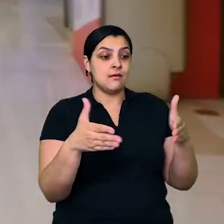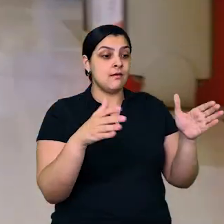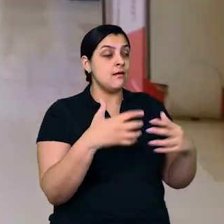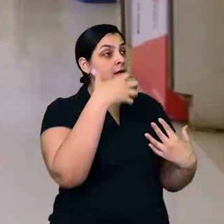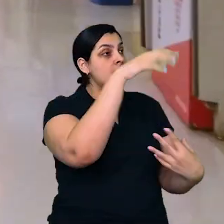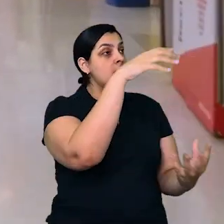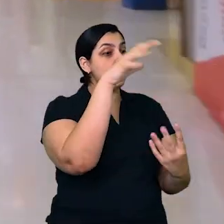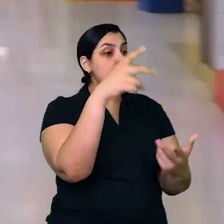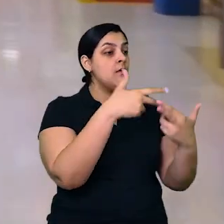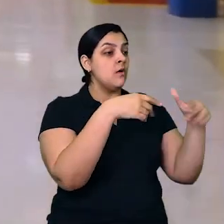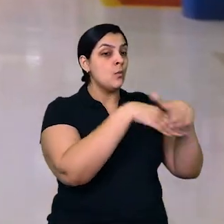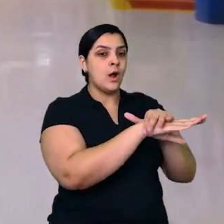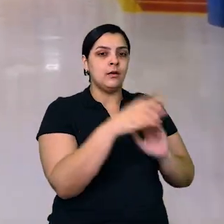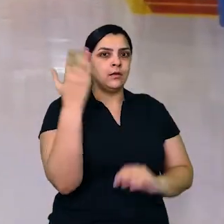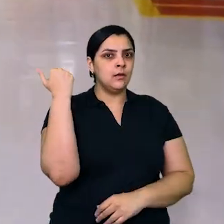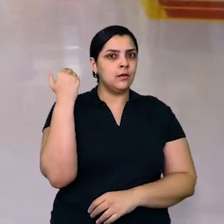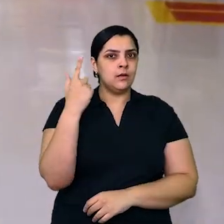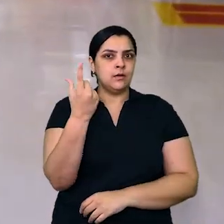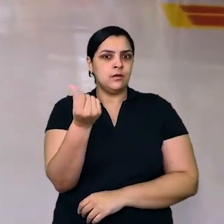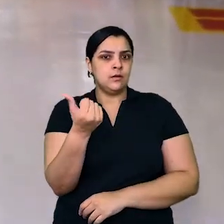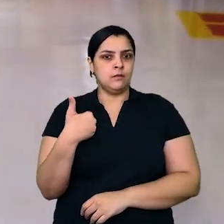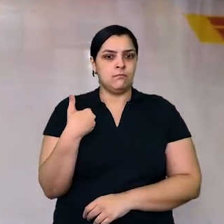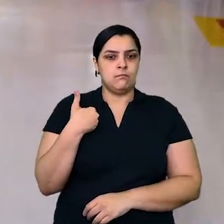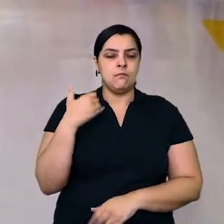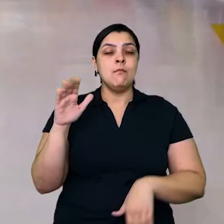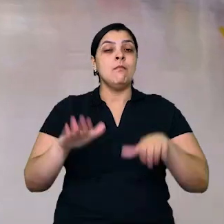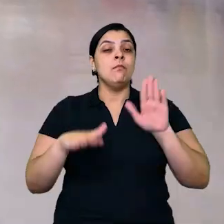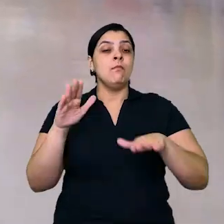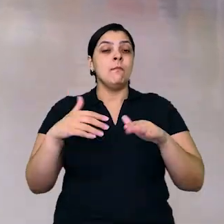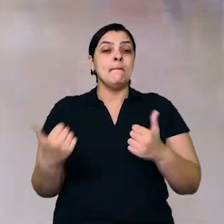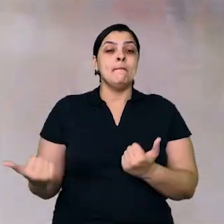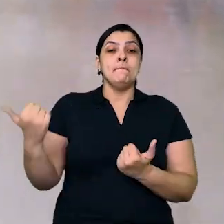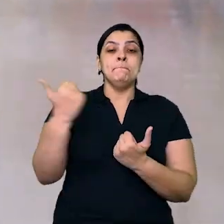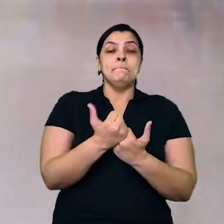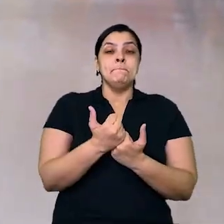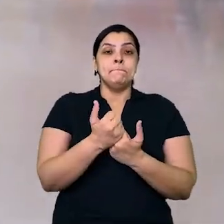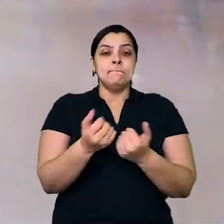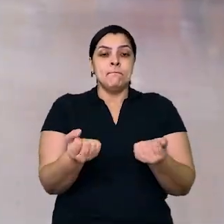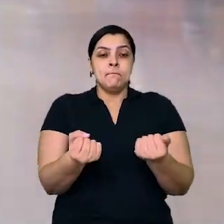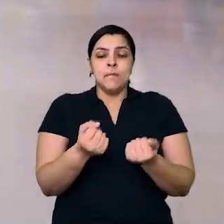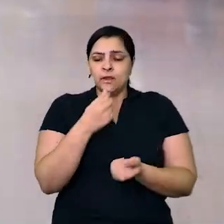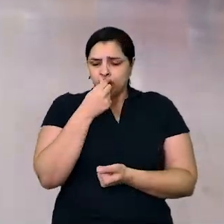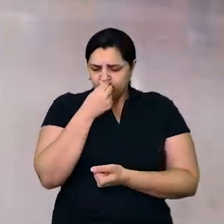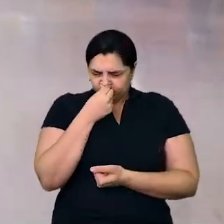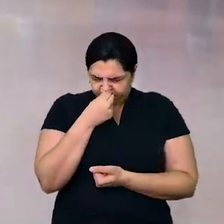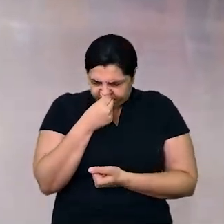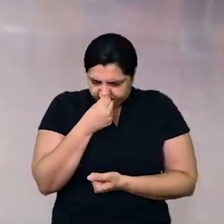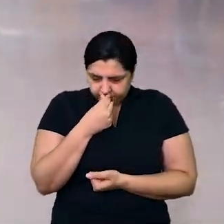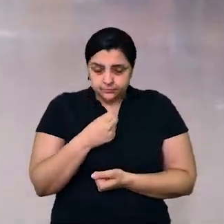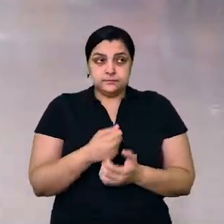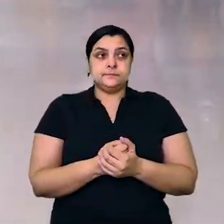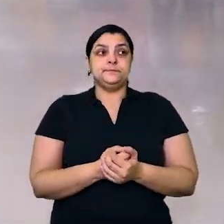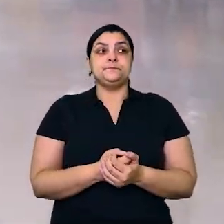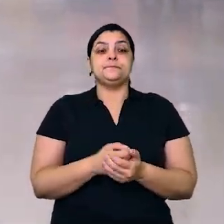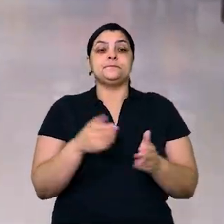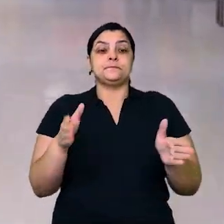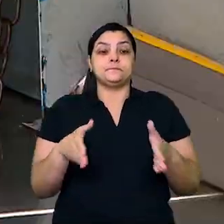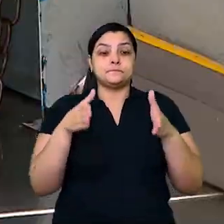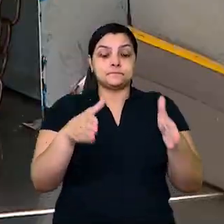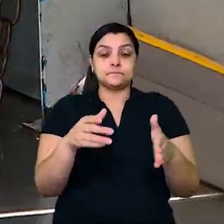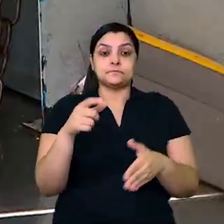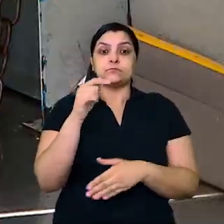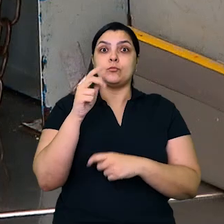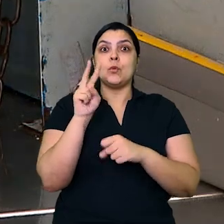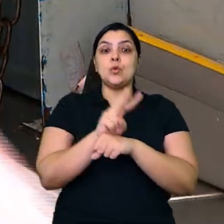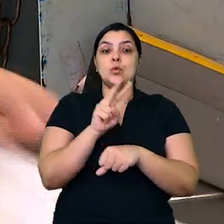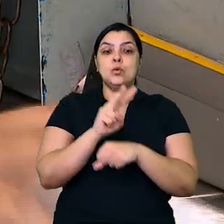empacotador. Na época, com 16 anos, ele contou que às vezes assumia a função de caixa. Um dia, ao ser colocado nesse posto, um